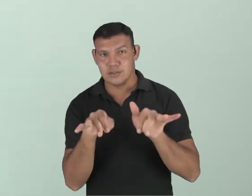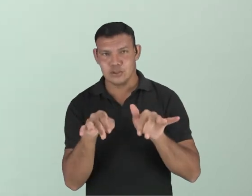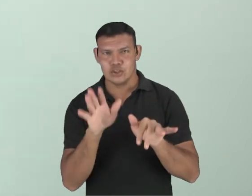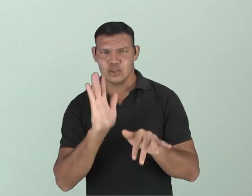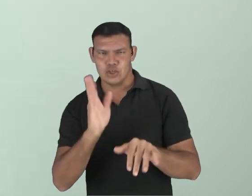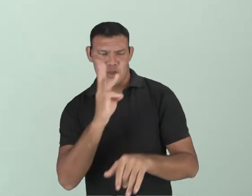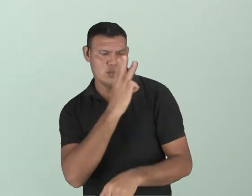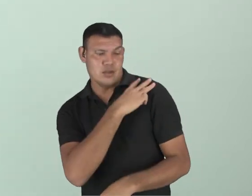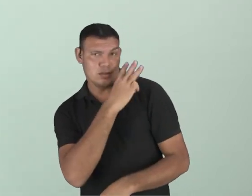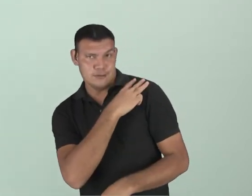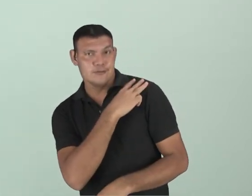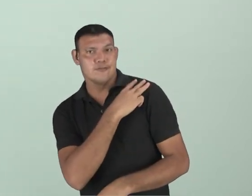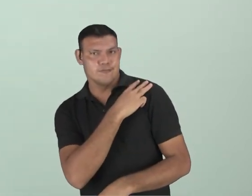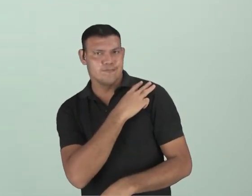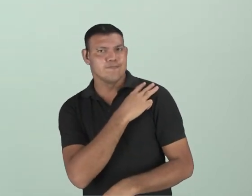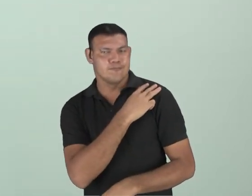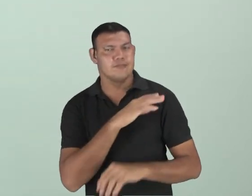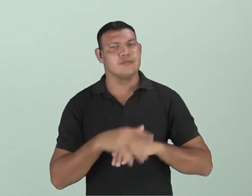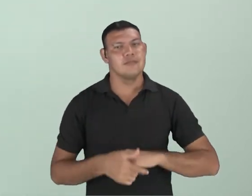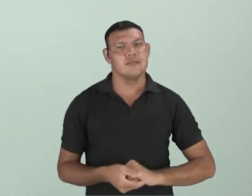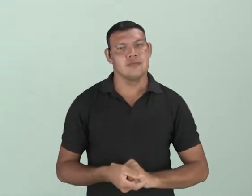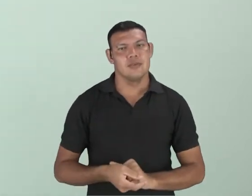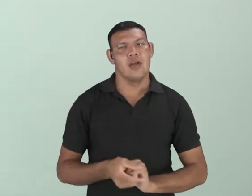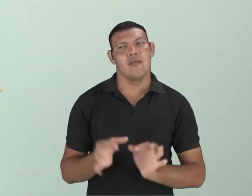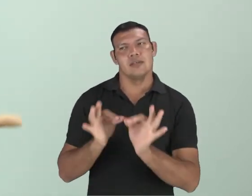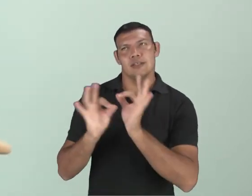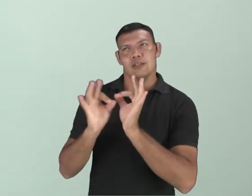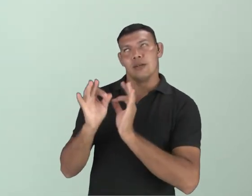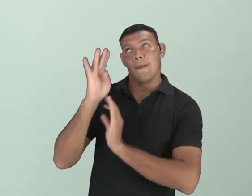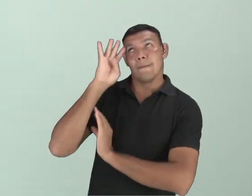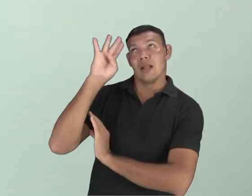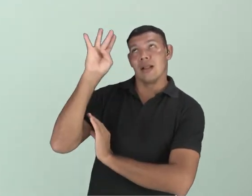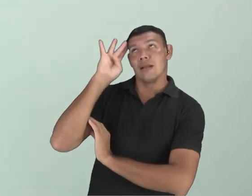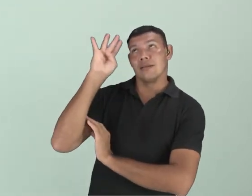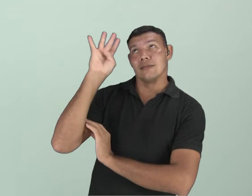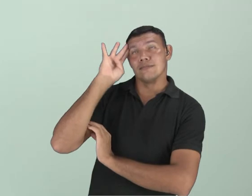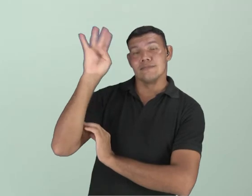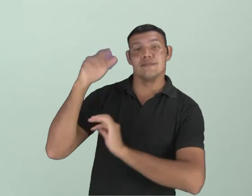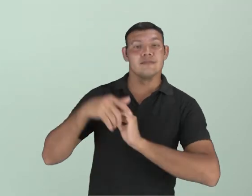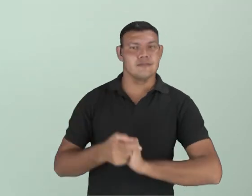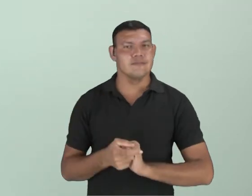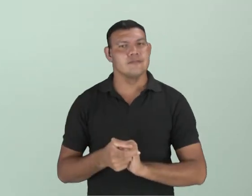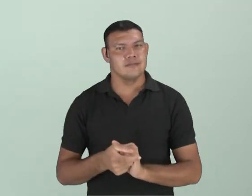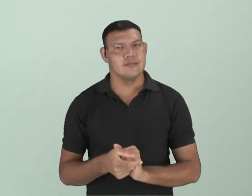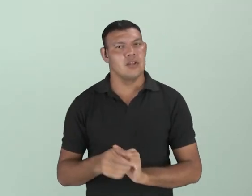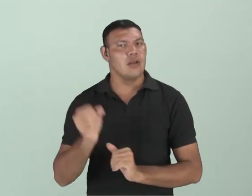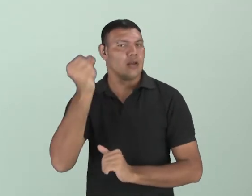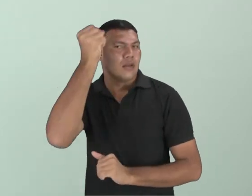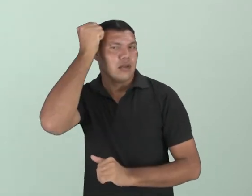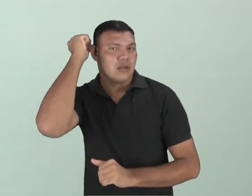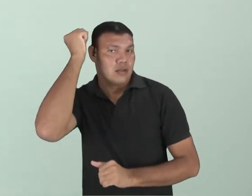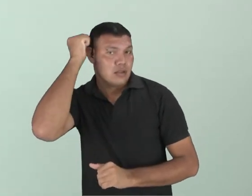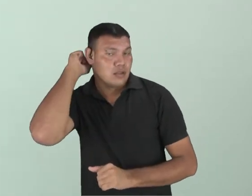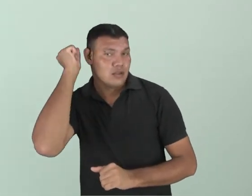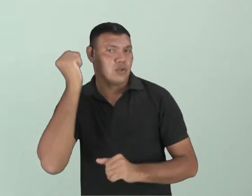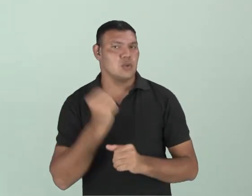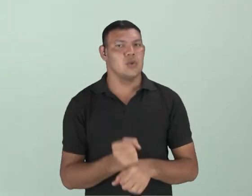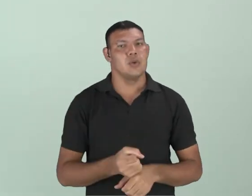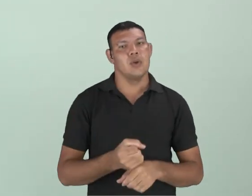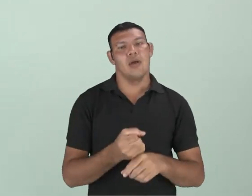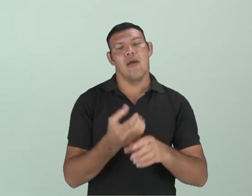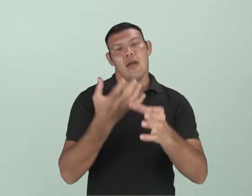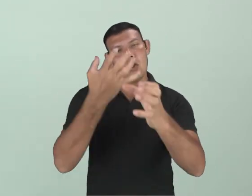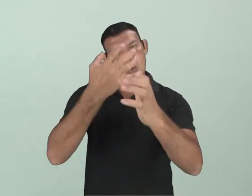terceiro ano aí, eu acredito que muitos já estão planejando e fazendo pré-vestibulares,